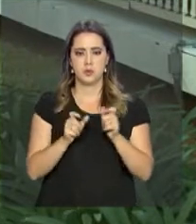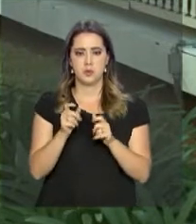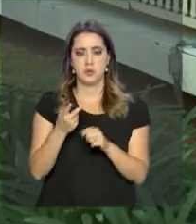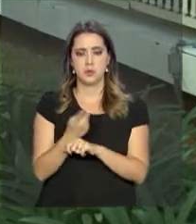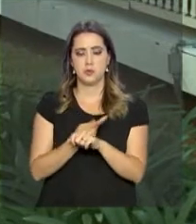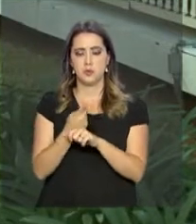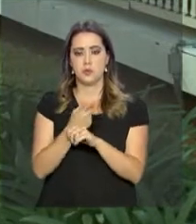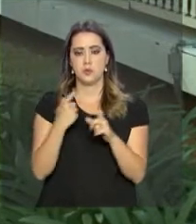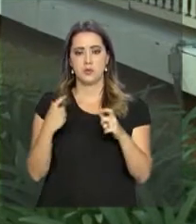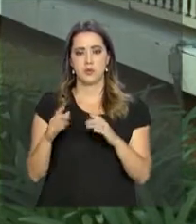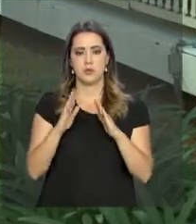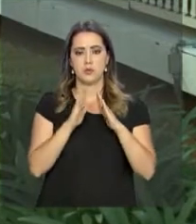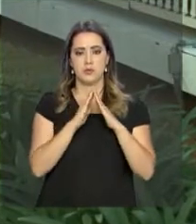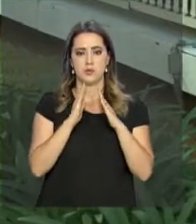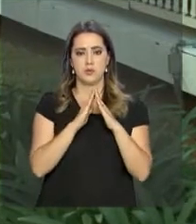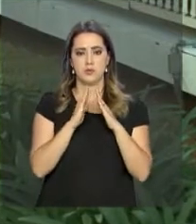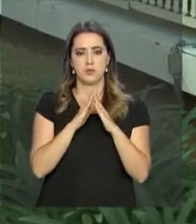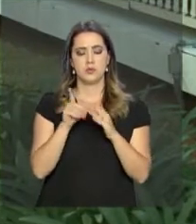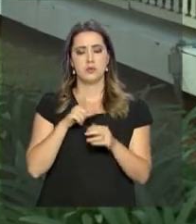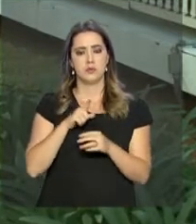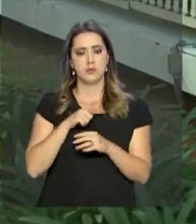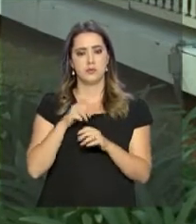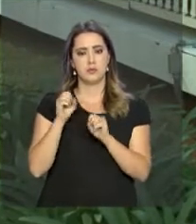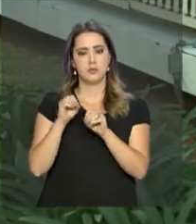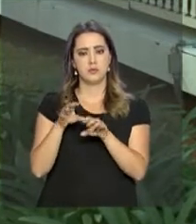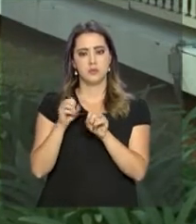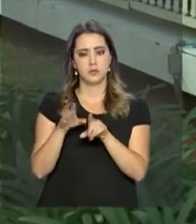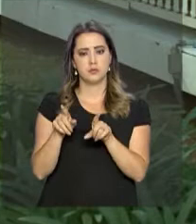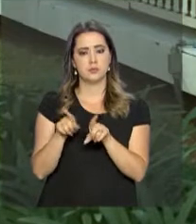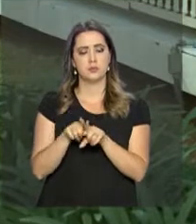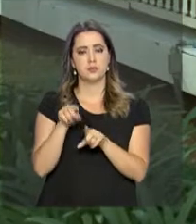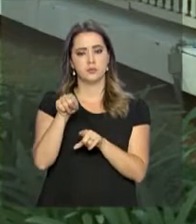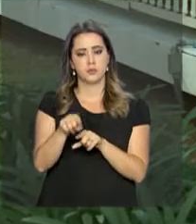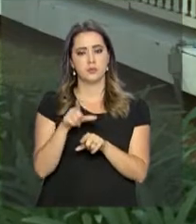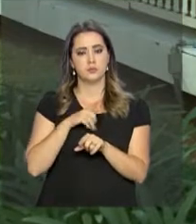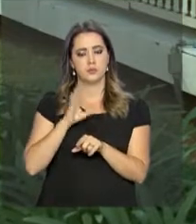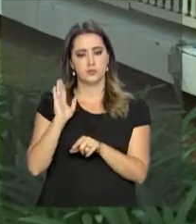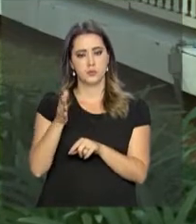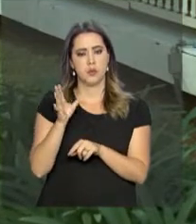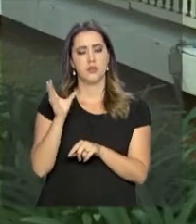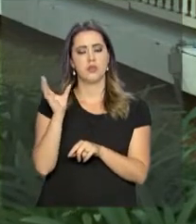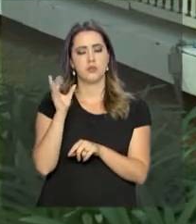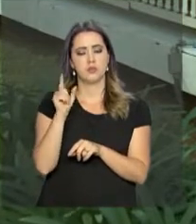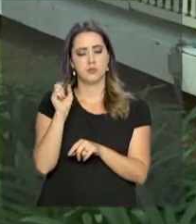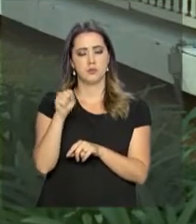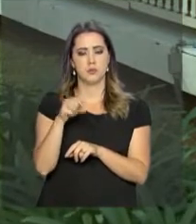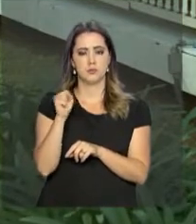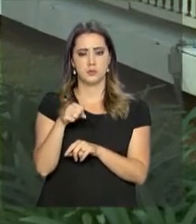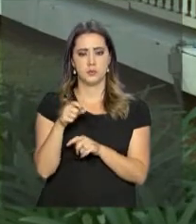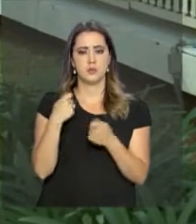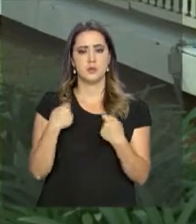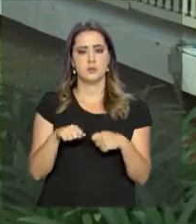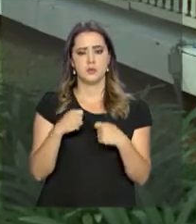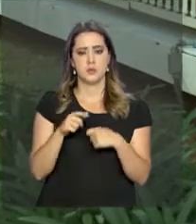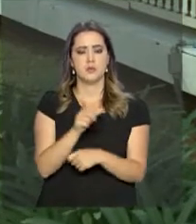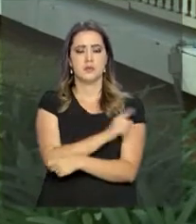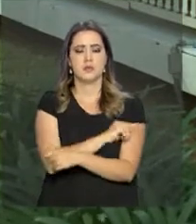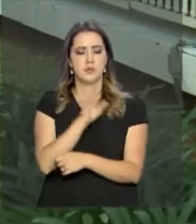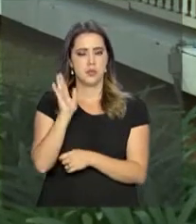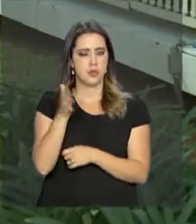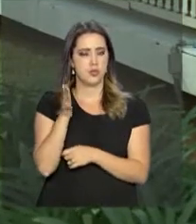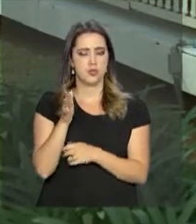vacinação estarão sendo orientados pelos técnicos presentes ali e logicamente o que tiver que ser vacinado vai ser